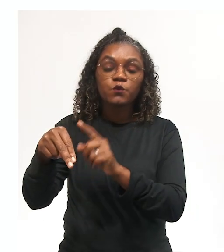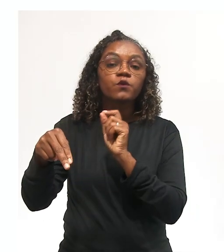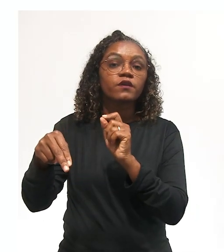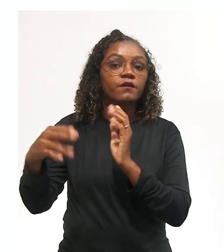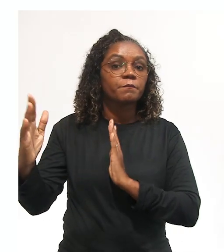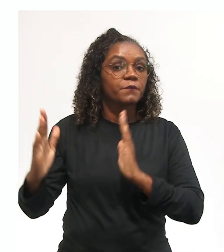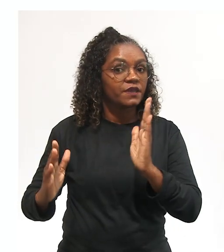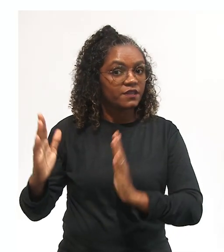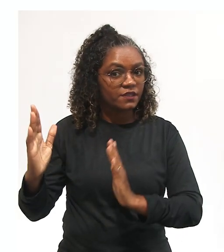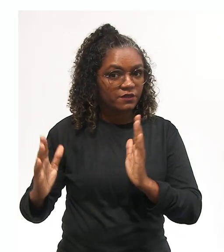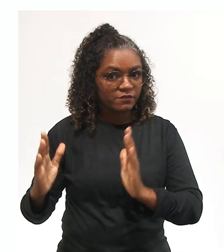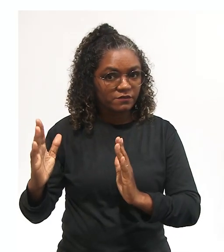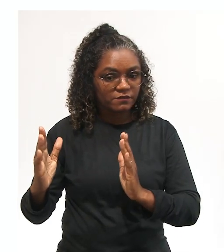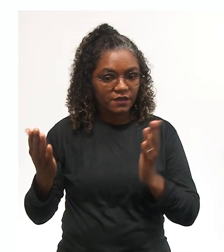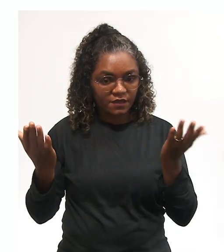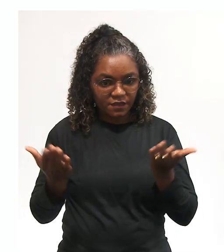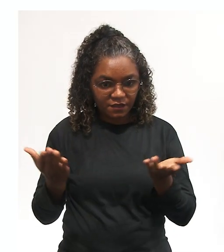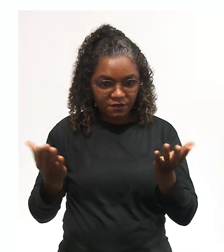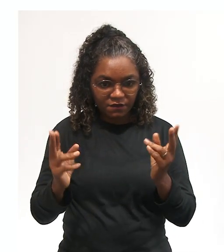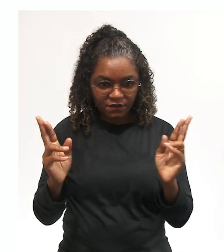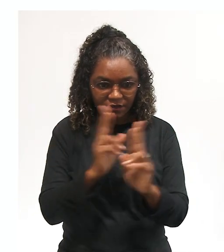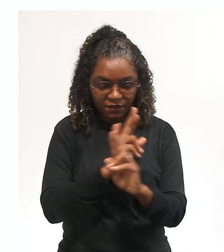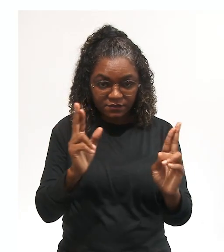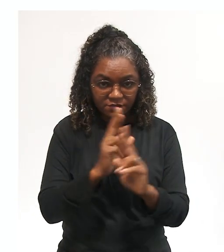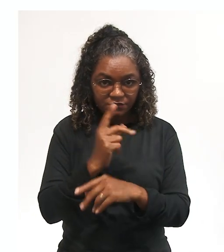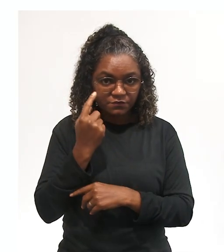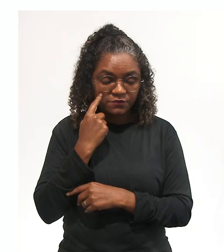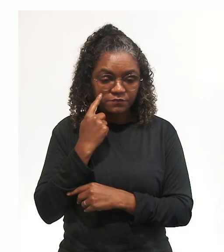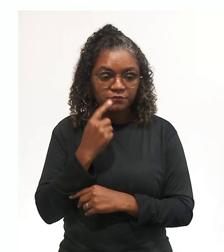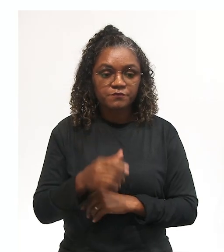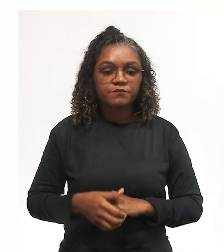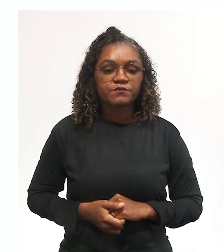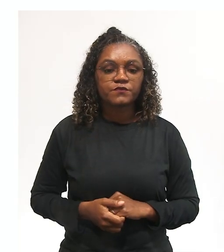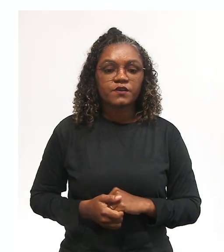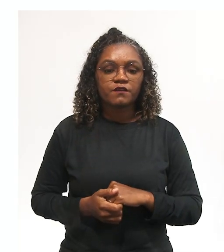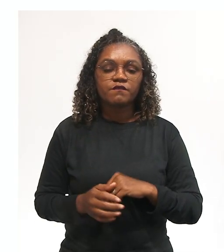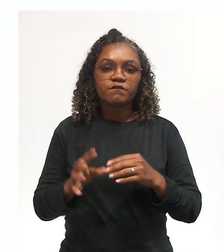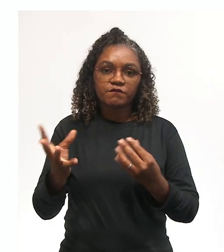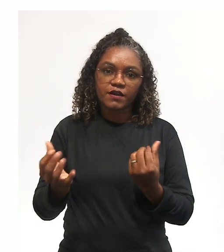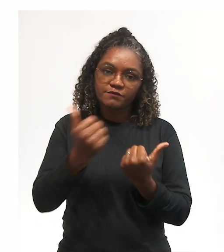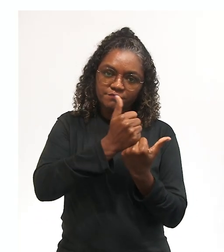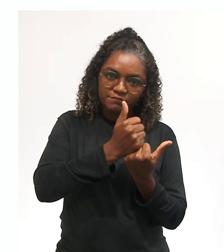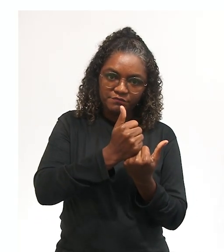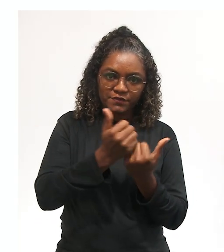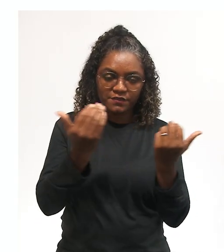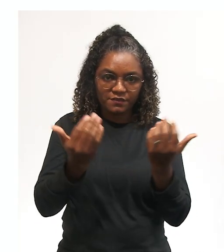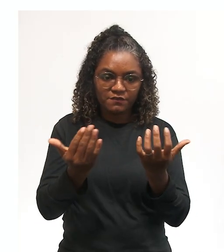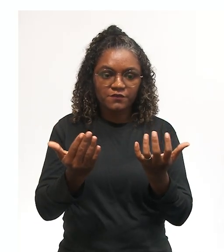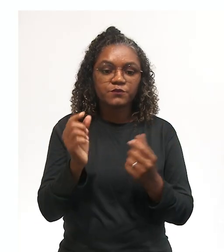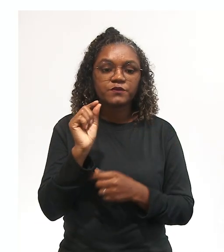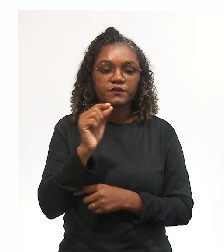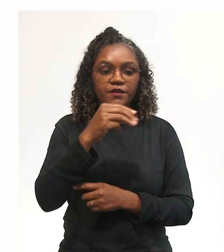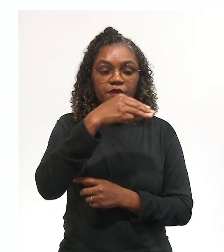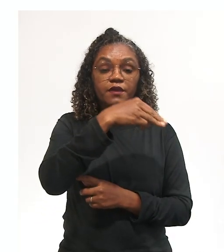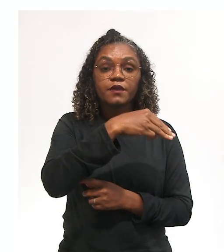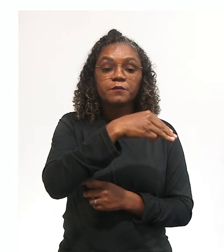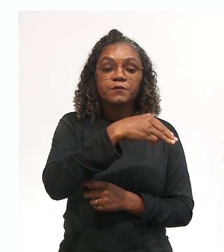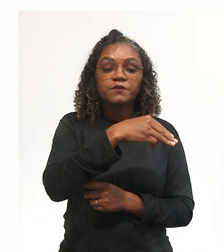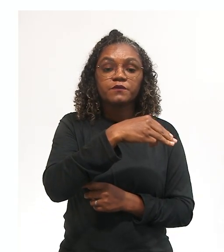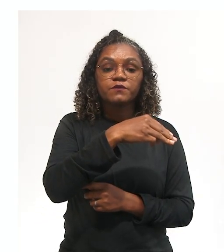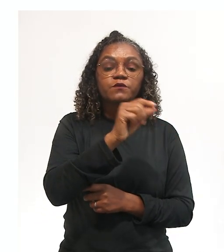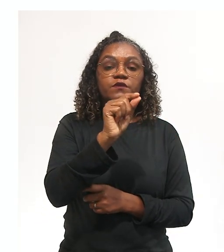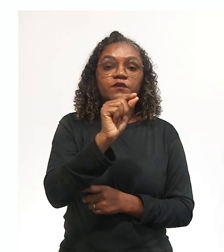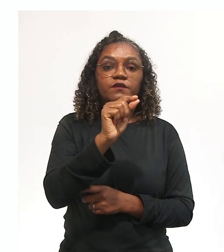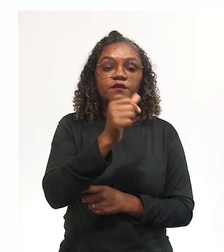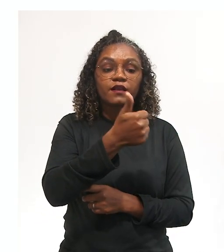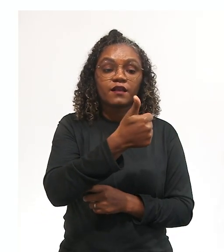dessa relação matemática aqui, nós vamos fazer algumas substituições aqui, ó. Quem é o montante que ele deu no exercício? O montante